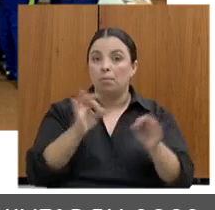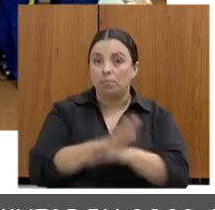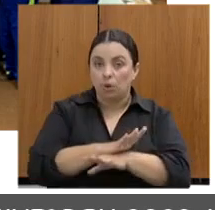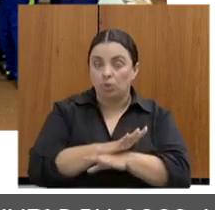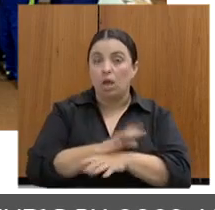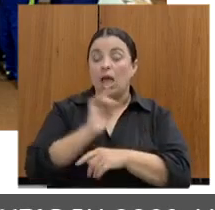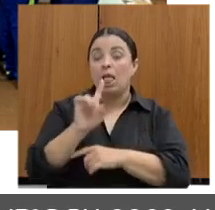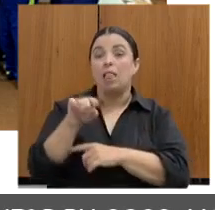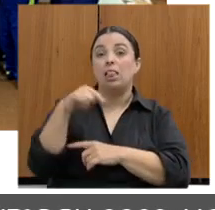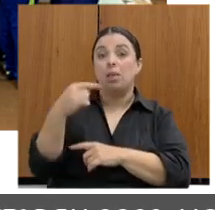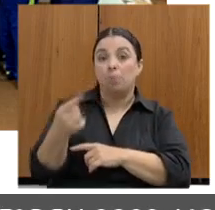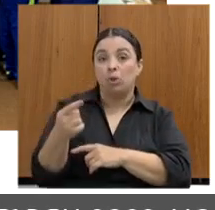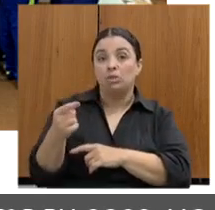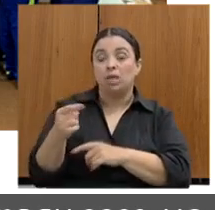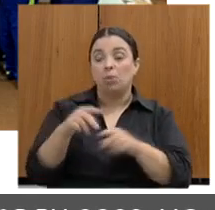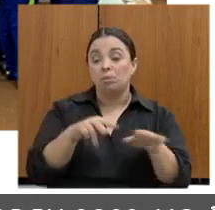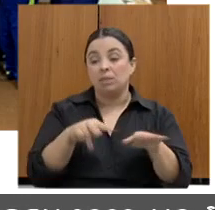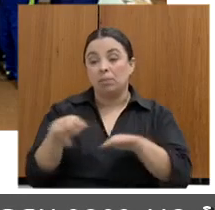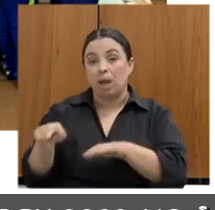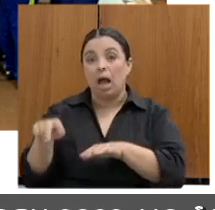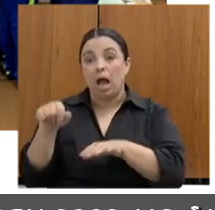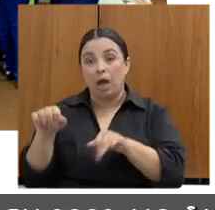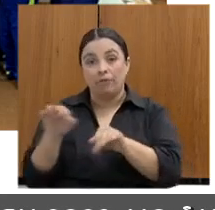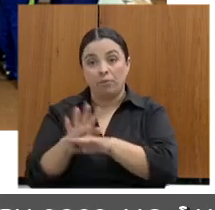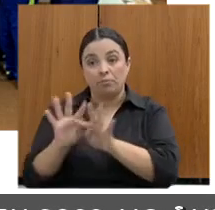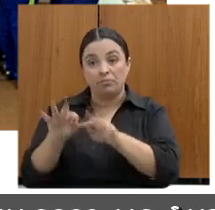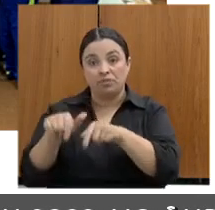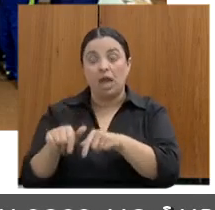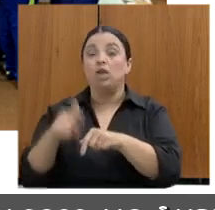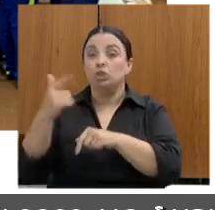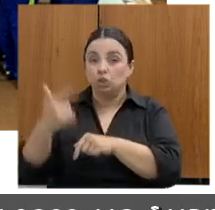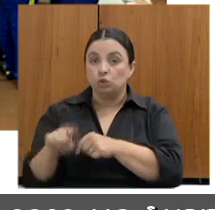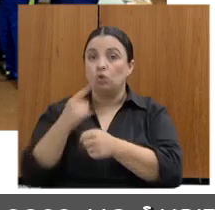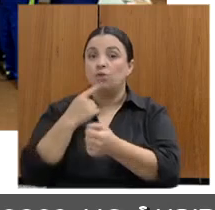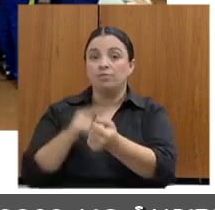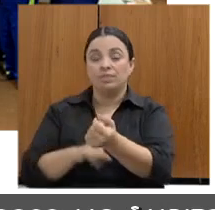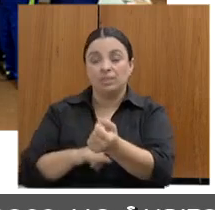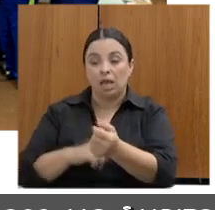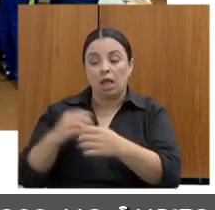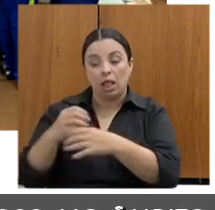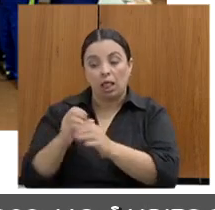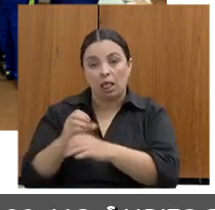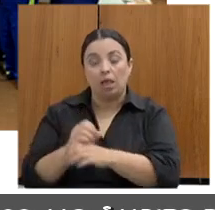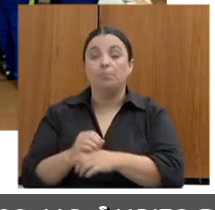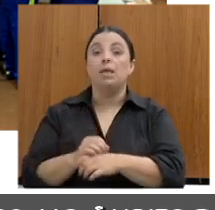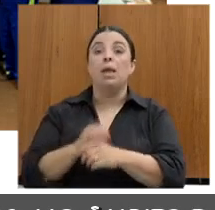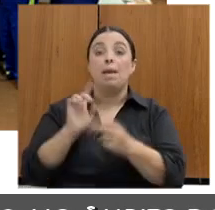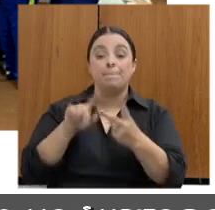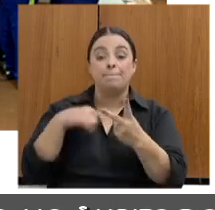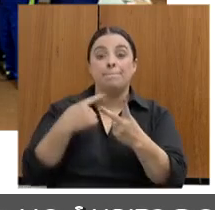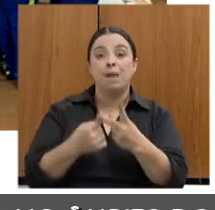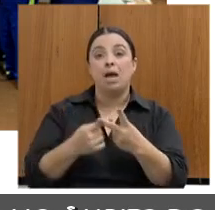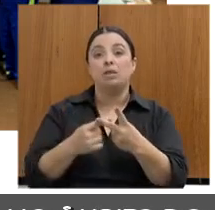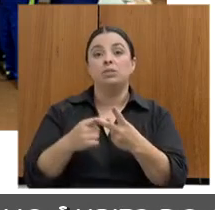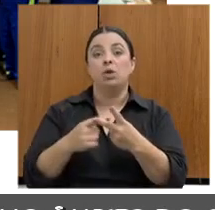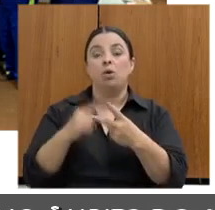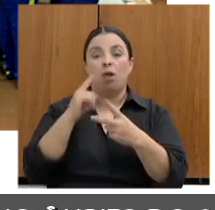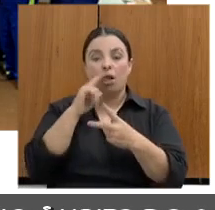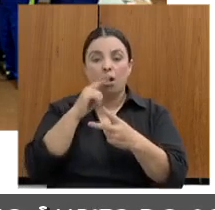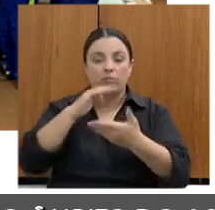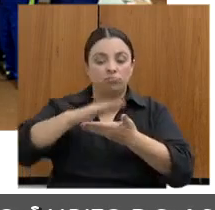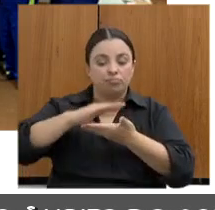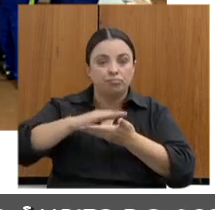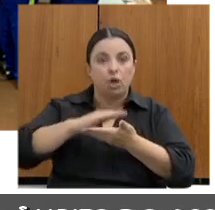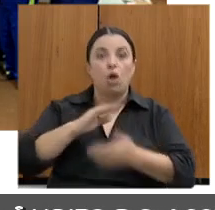faça exames após a semana de trabalho e faz também o exame para que o vídeo para detecção de covide